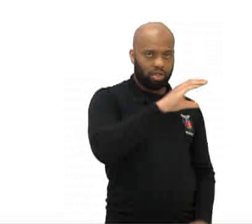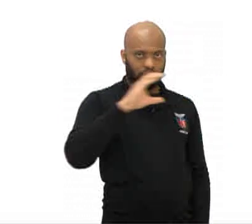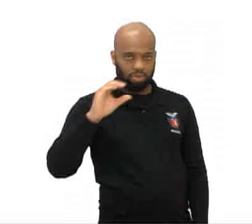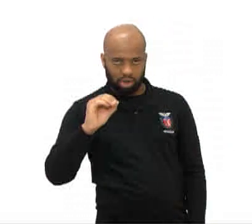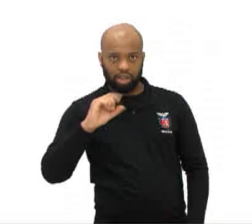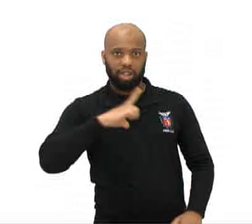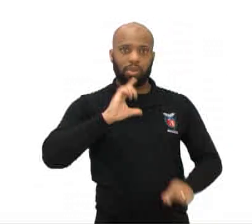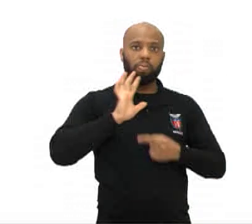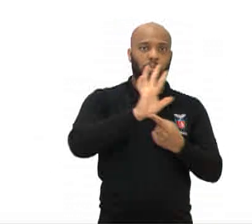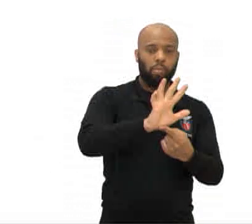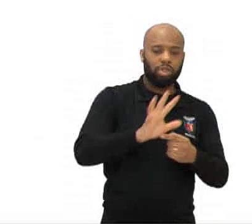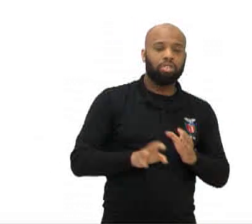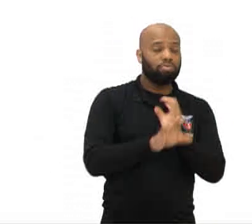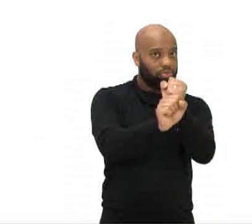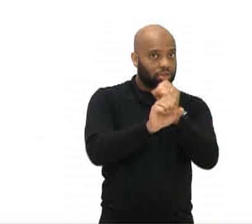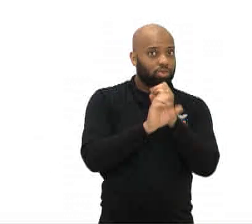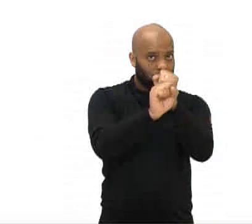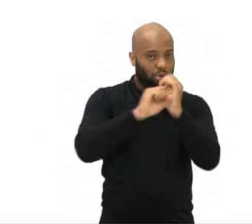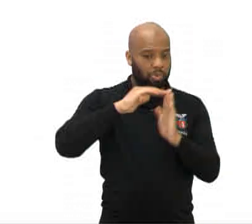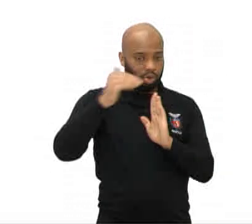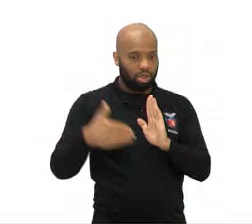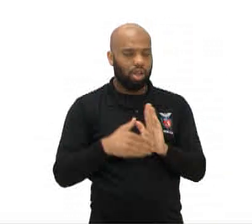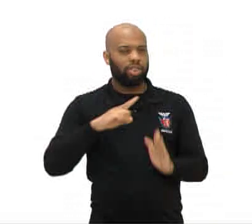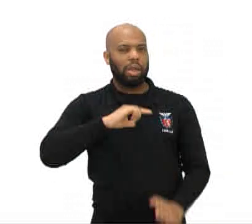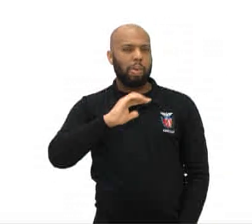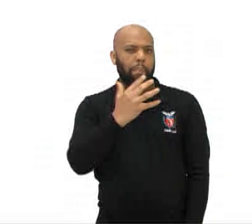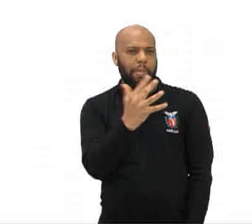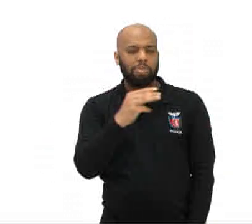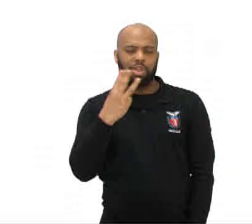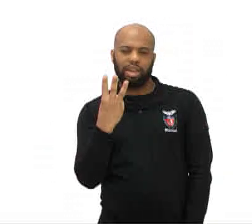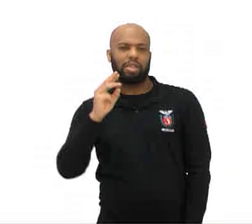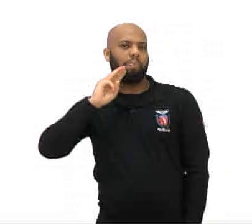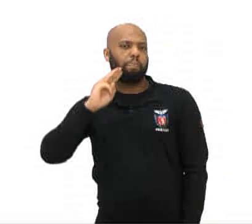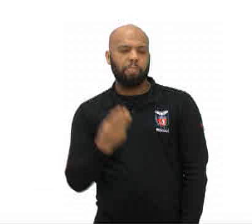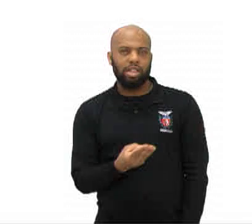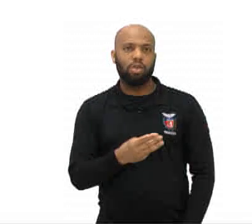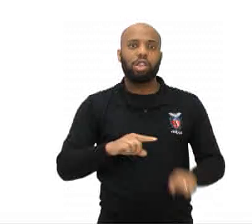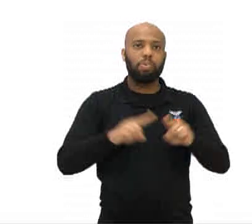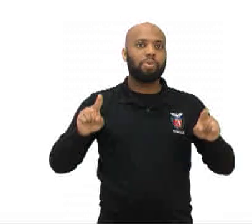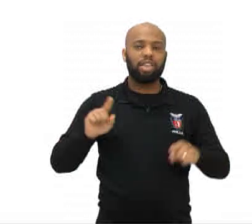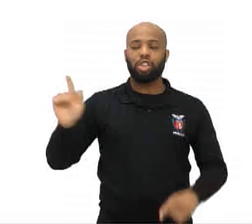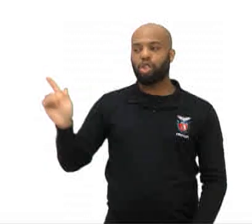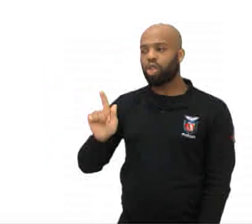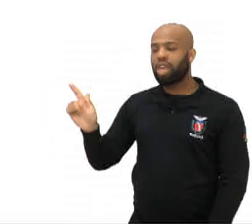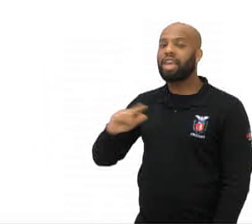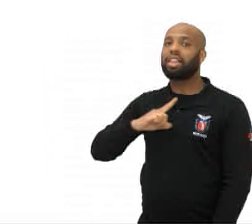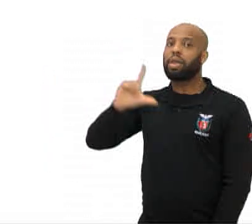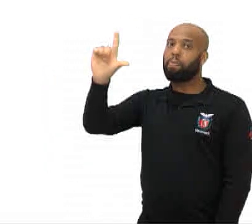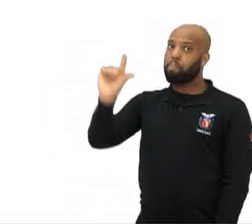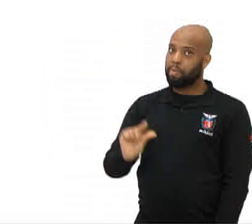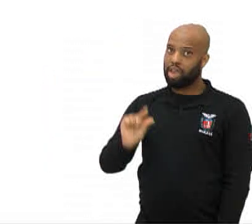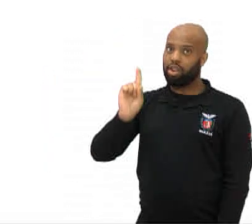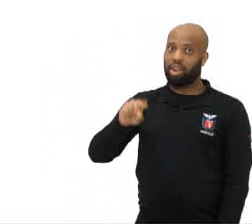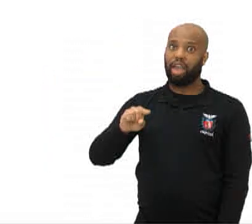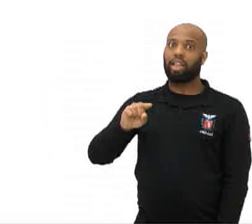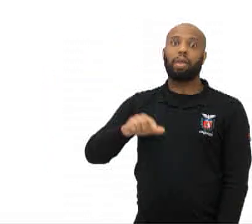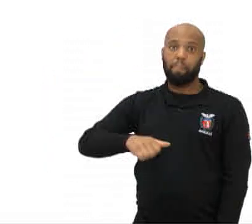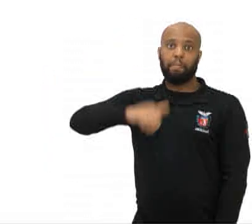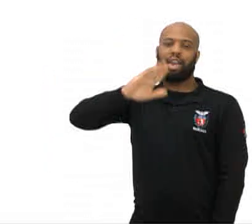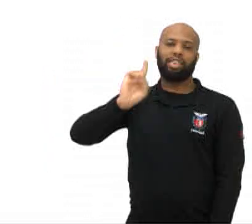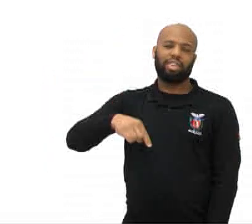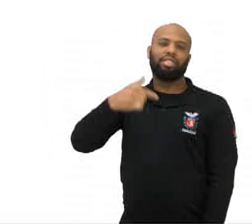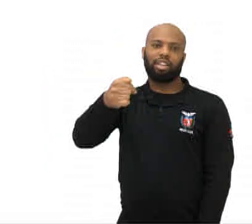população absoluta em torno de 3 milhões de habitantes, exceto Goiás, que tem 7 milhões de